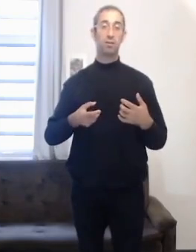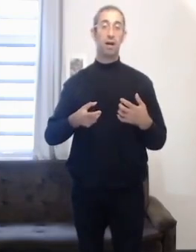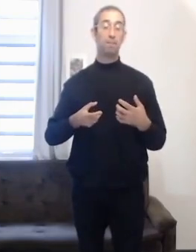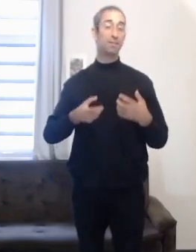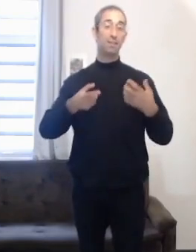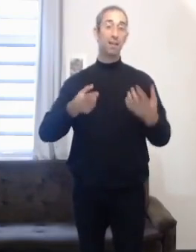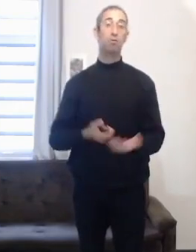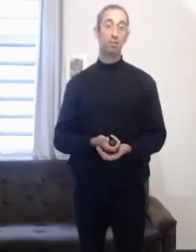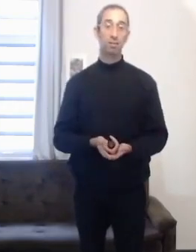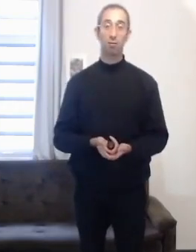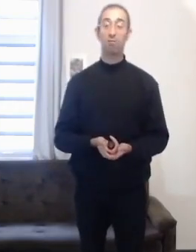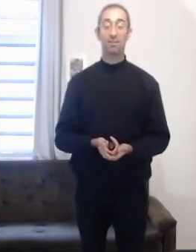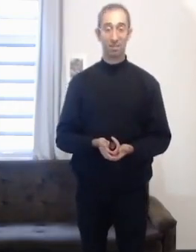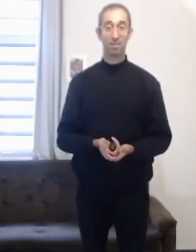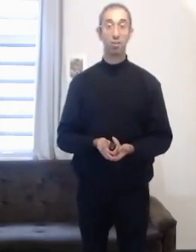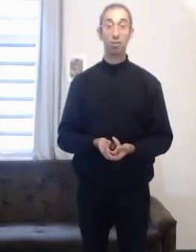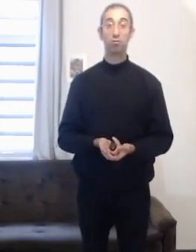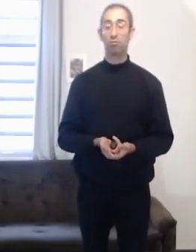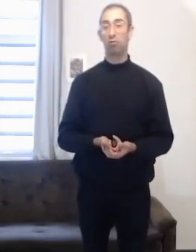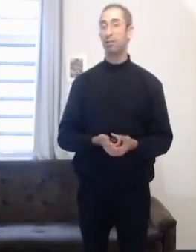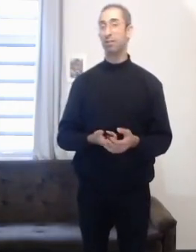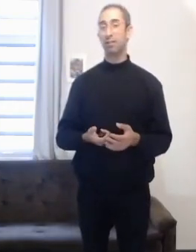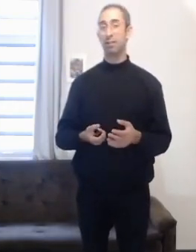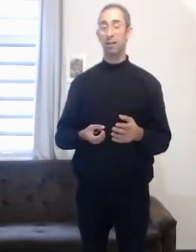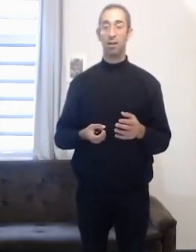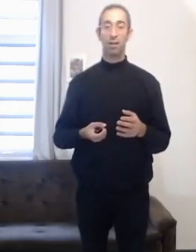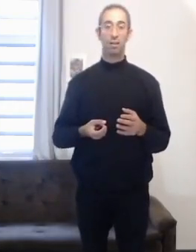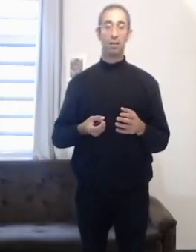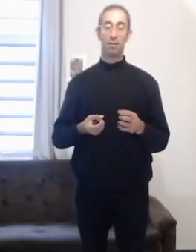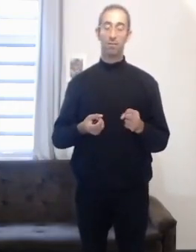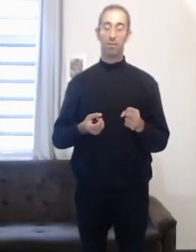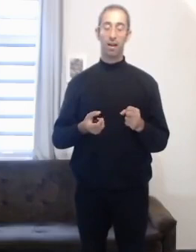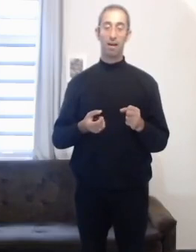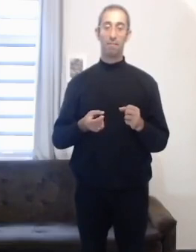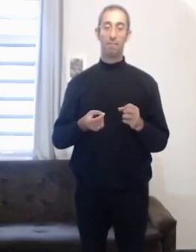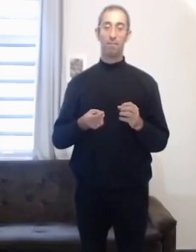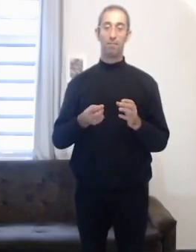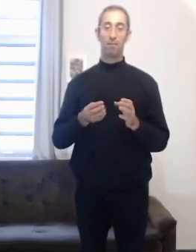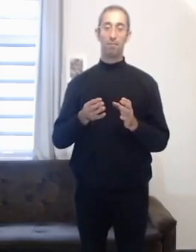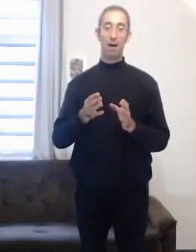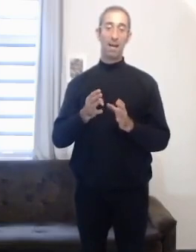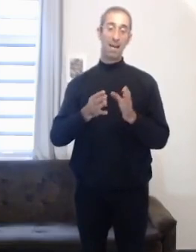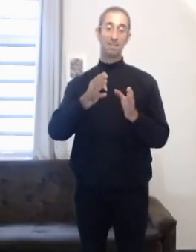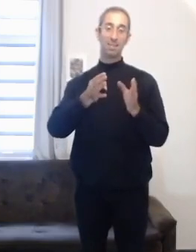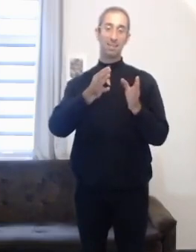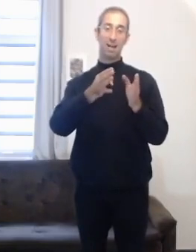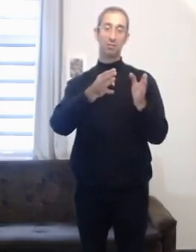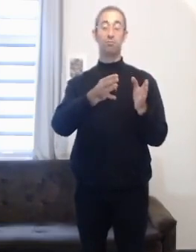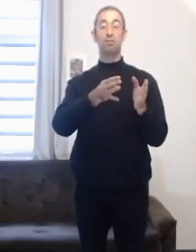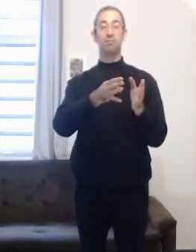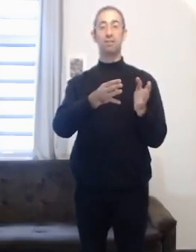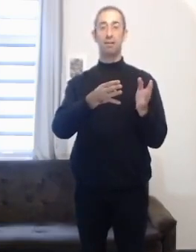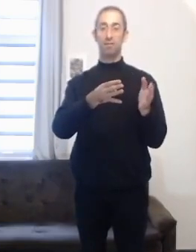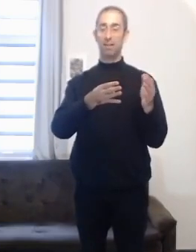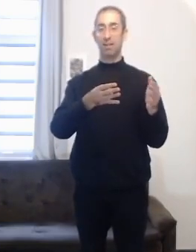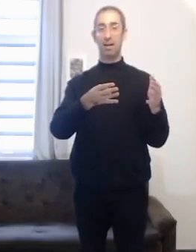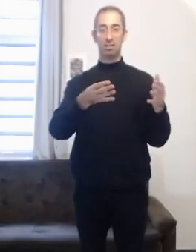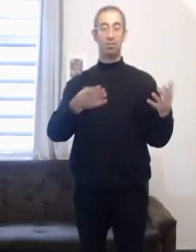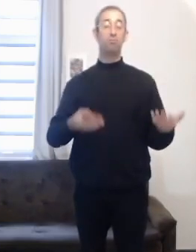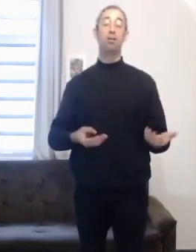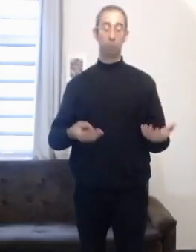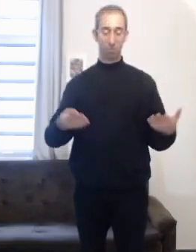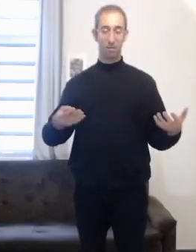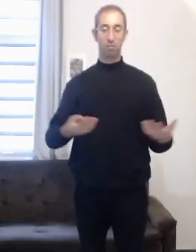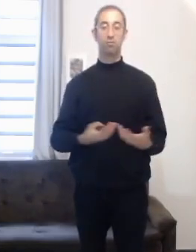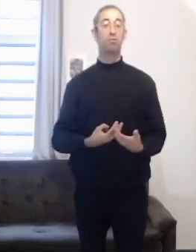mostrar, de apresentar coisas que não fazem sentido, coisas que parecem estar juntas, mas que na